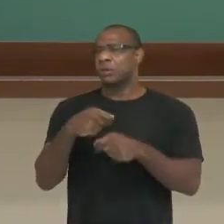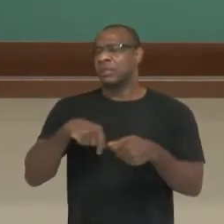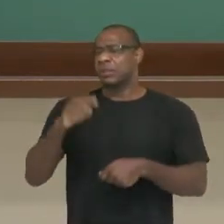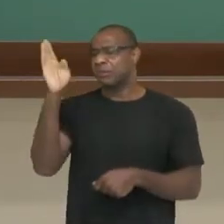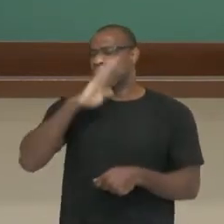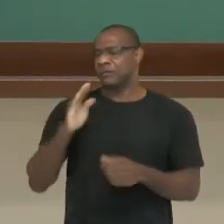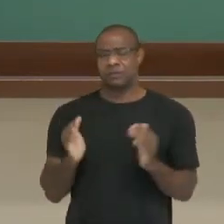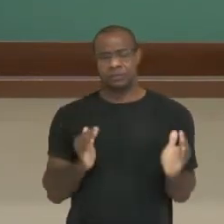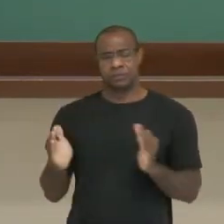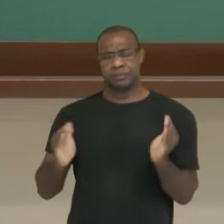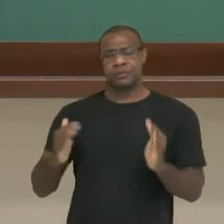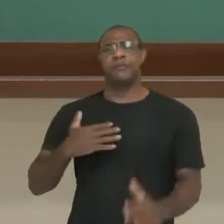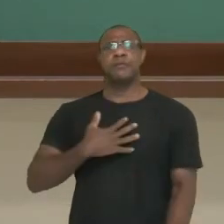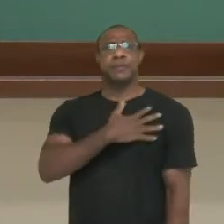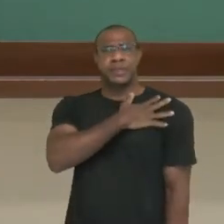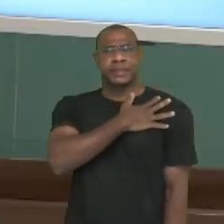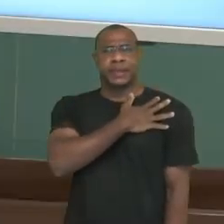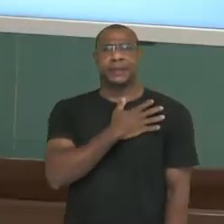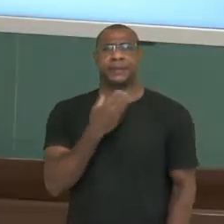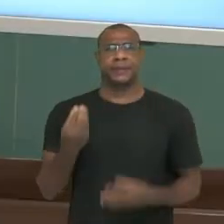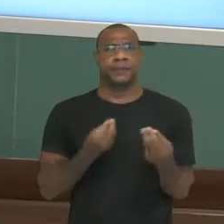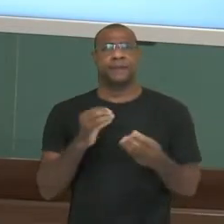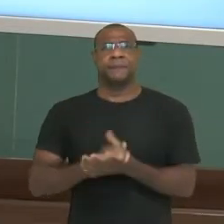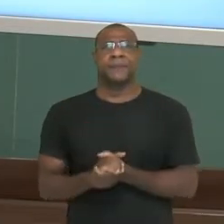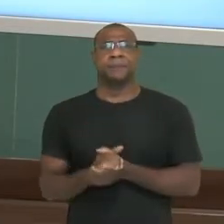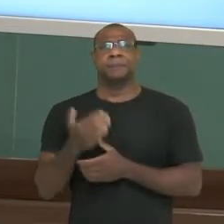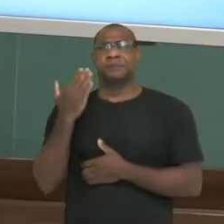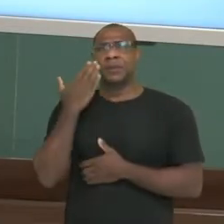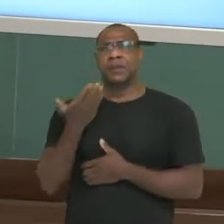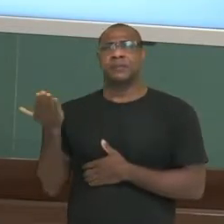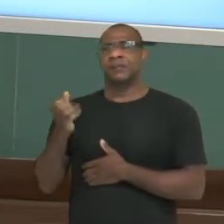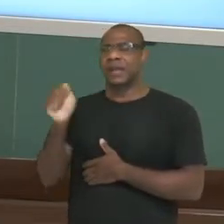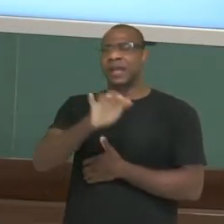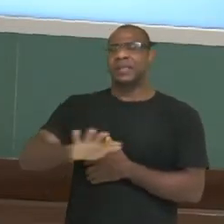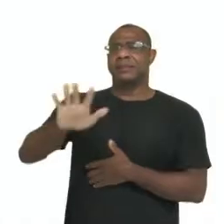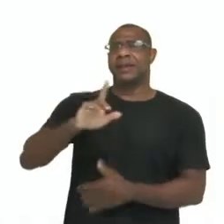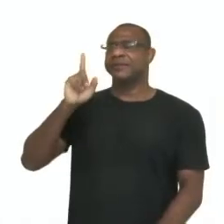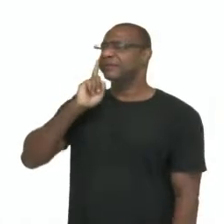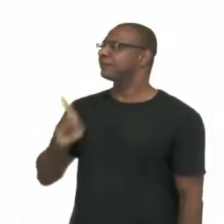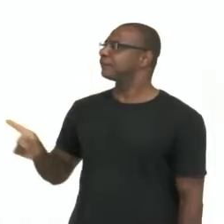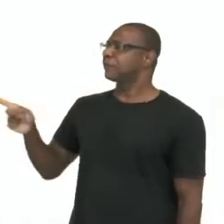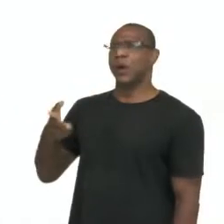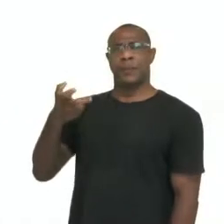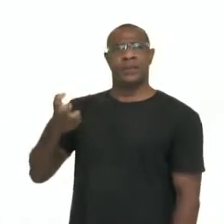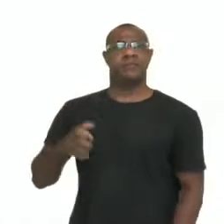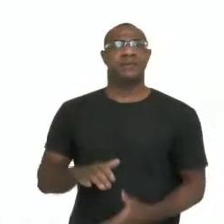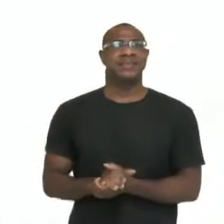Brasil durante o governo militar. Observe bem essas imagens.